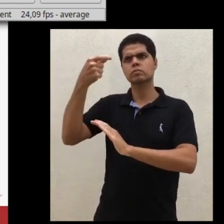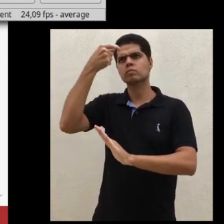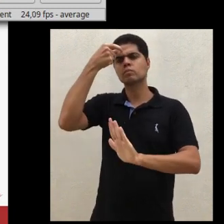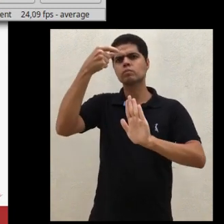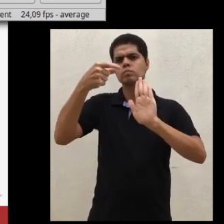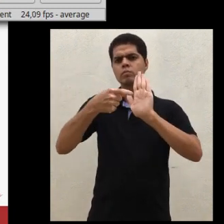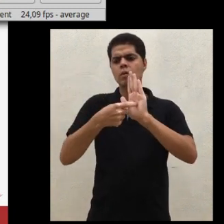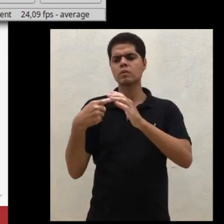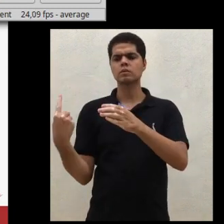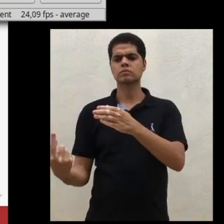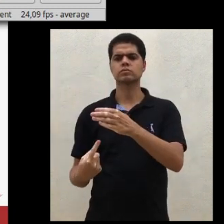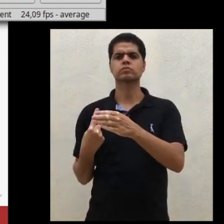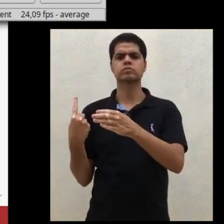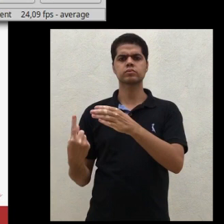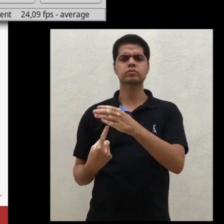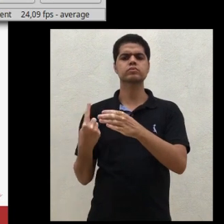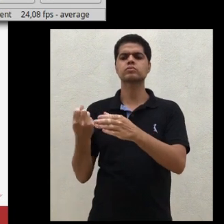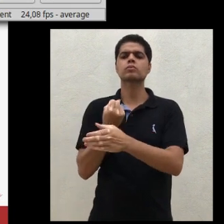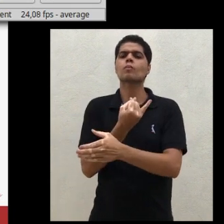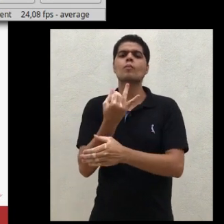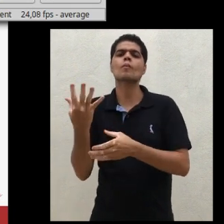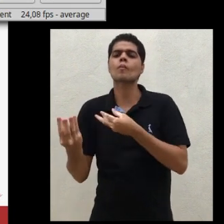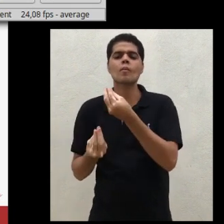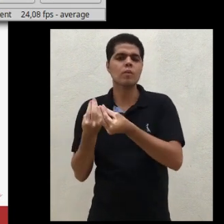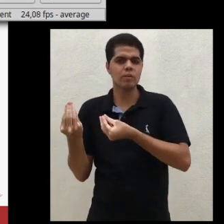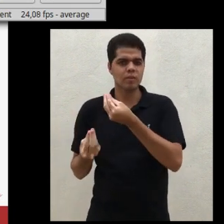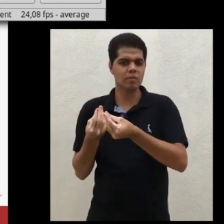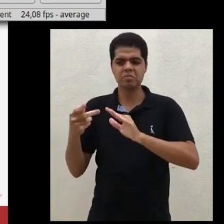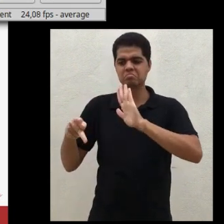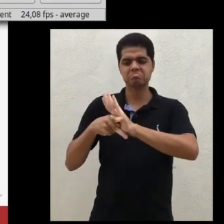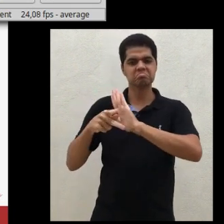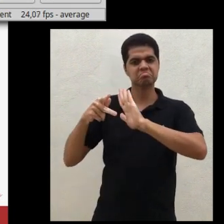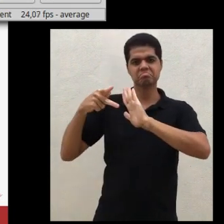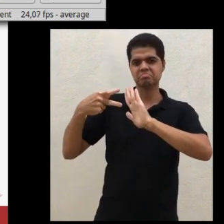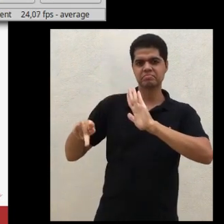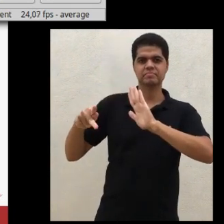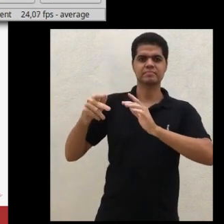roupa com alguns sensores e determina o modo como